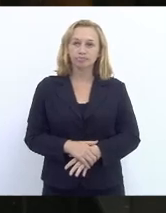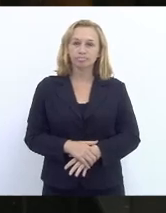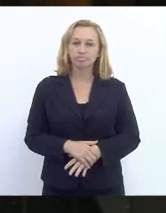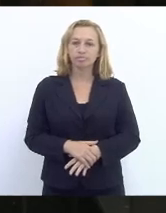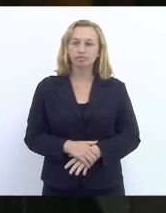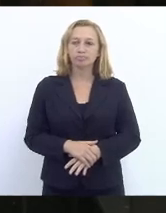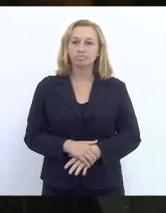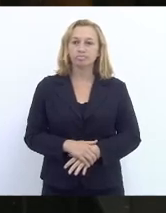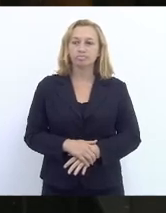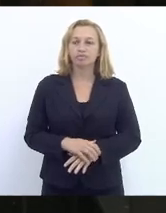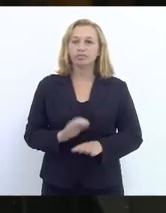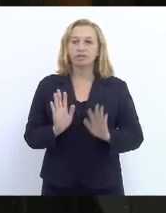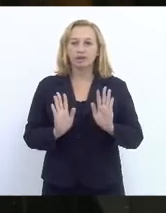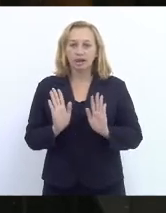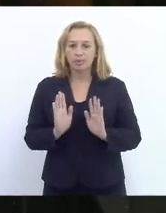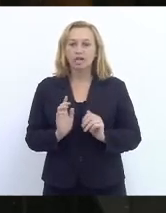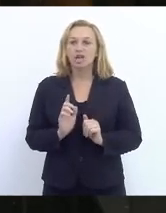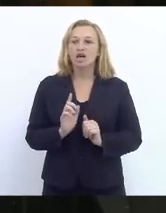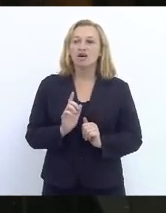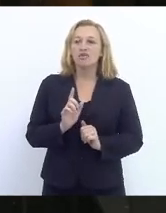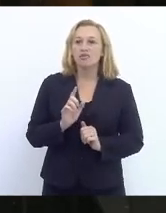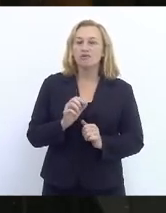veículo fosse